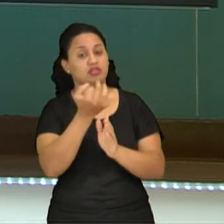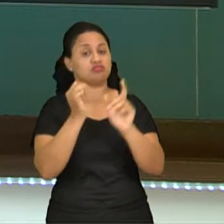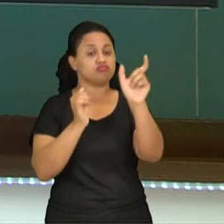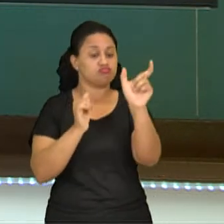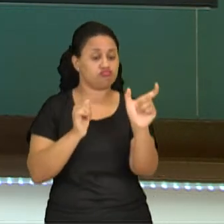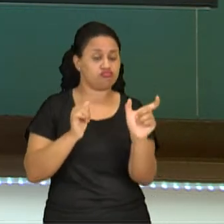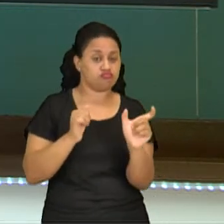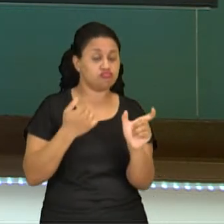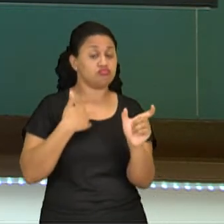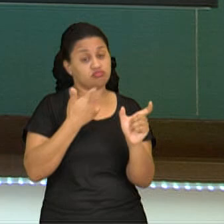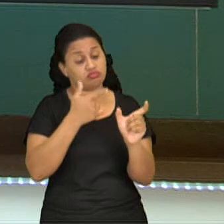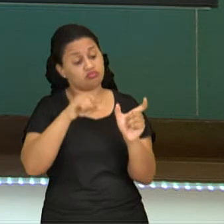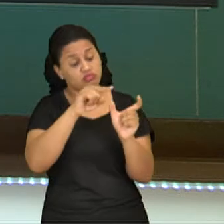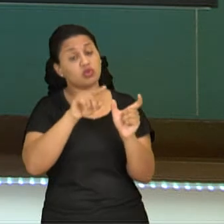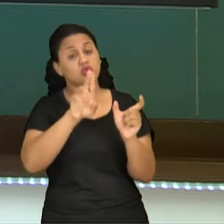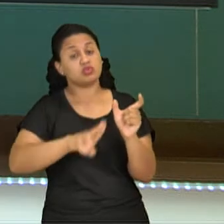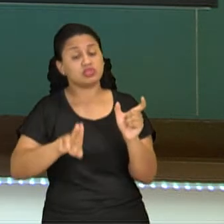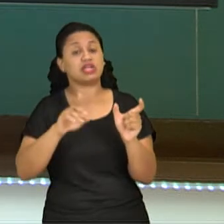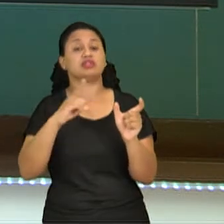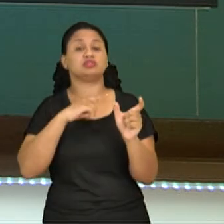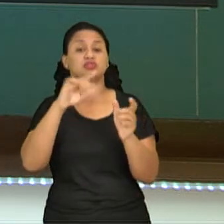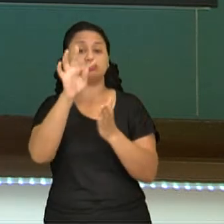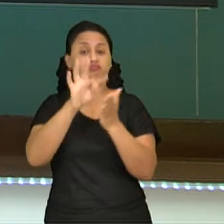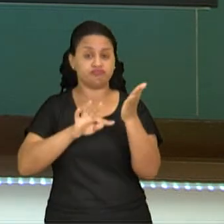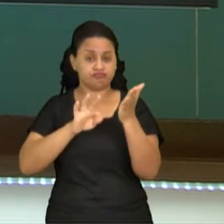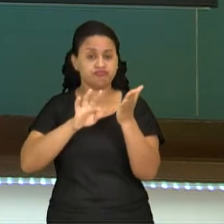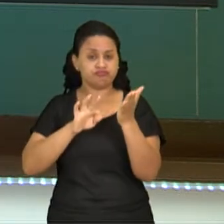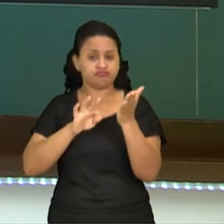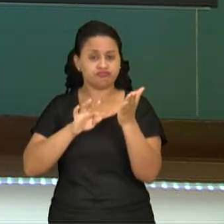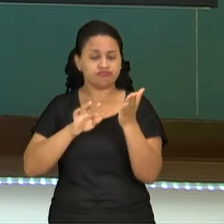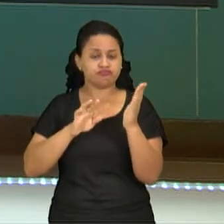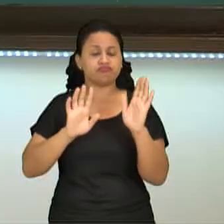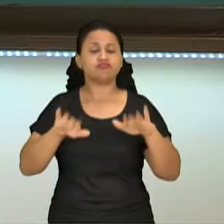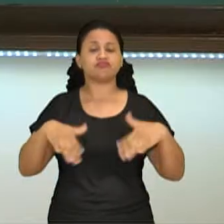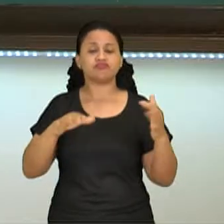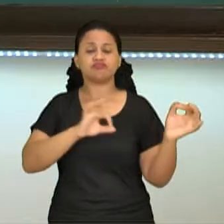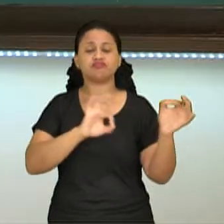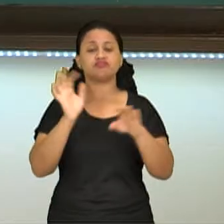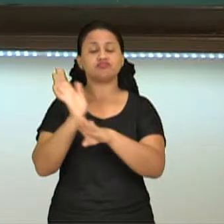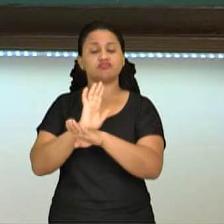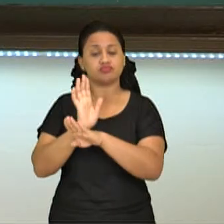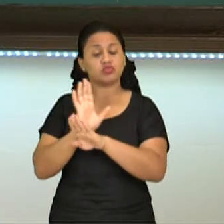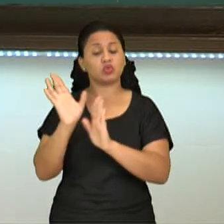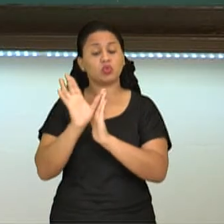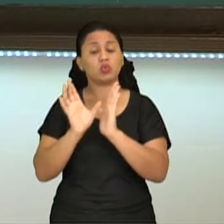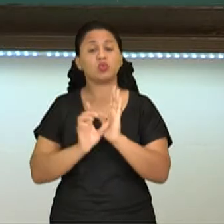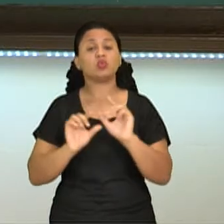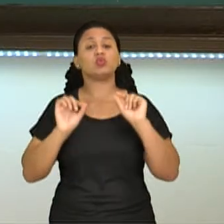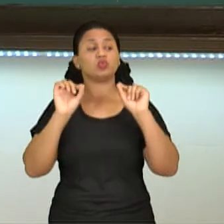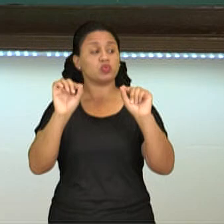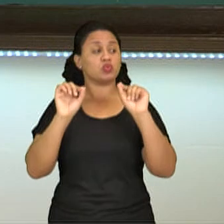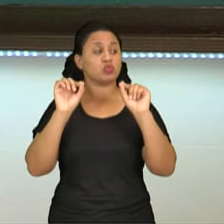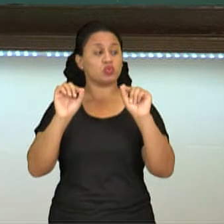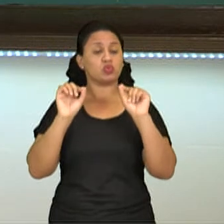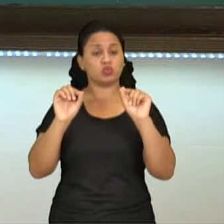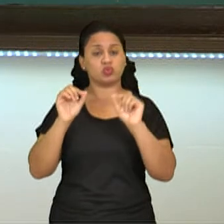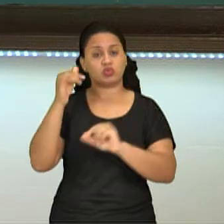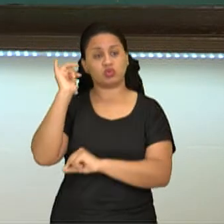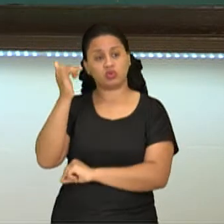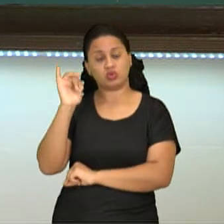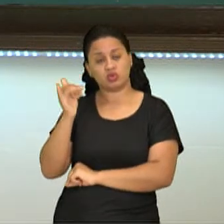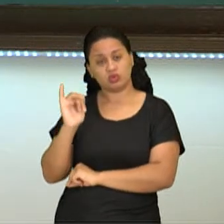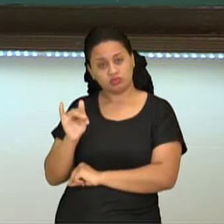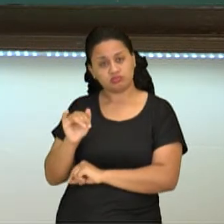e expressões presentes no texto. Nesse vídeo, nós falamos sobre o